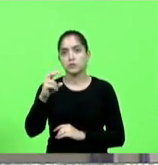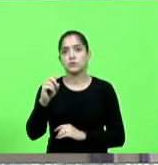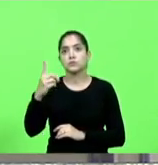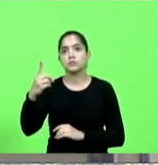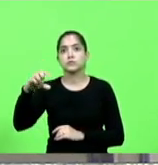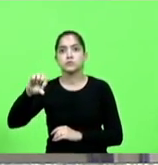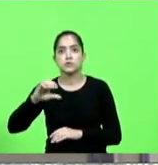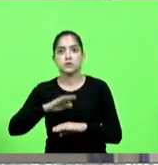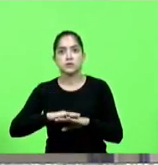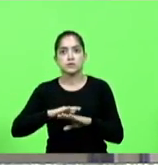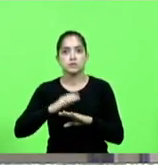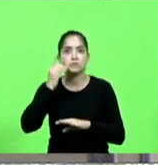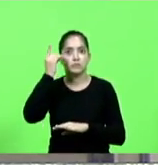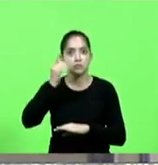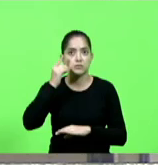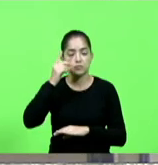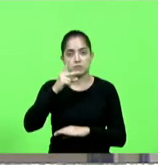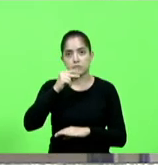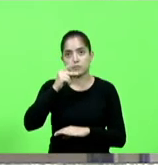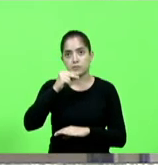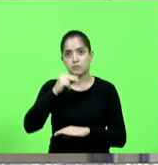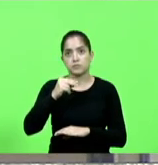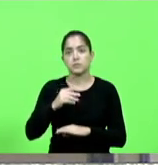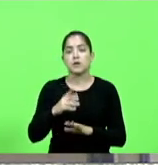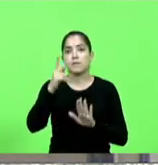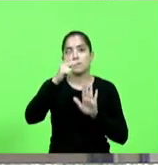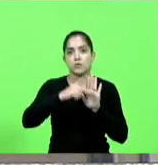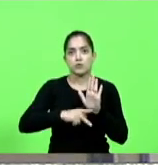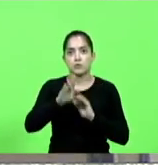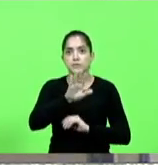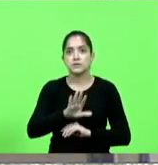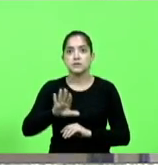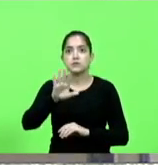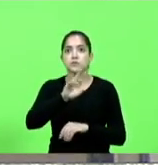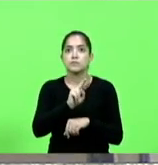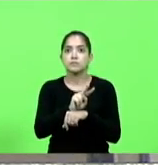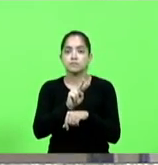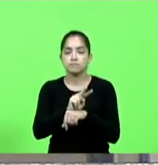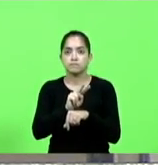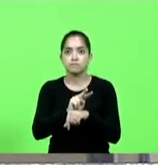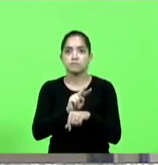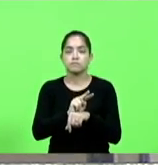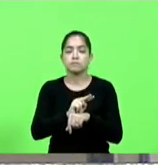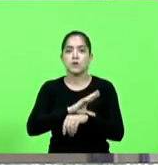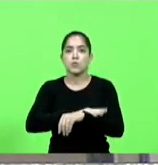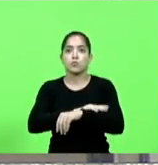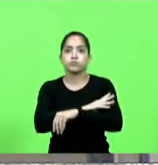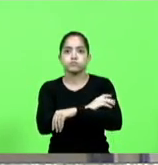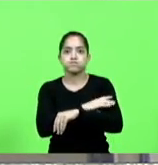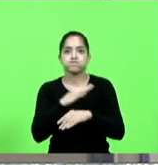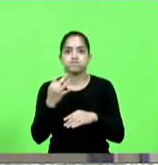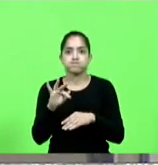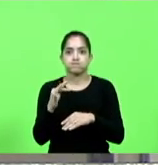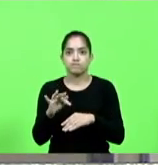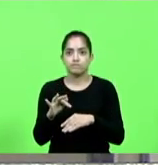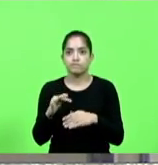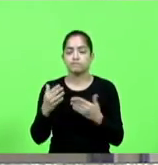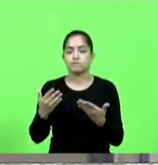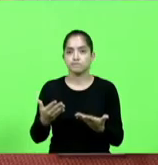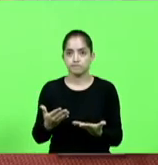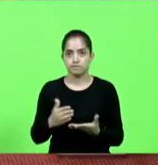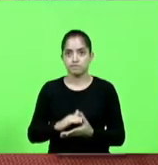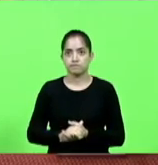deputado Kennedy Nunes institui o programa estadual de cuidados para pessoas com fibromialgia no estado de Santa Catarina e adota outras